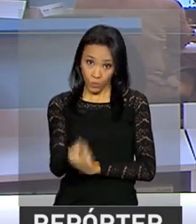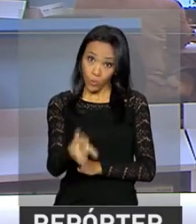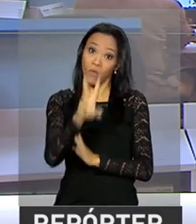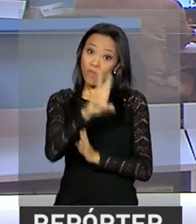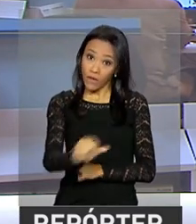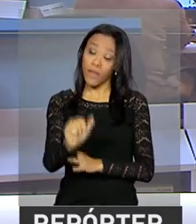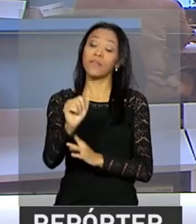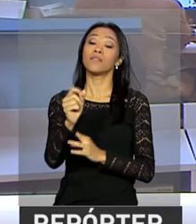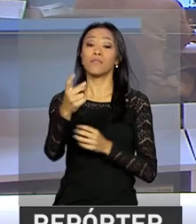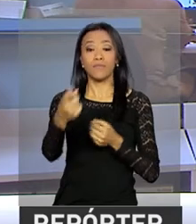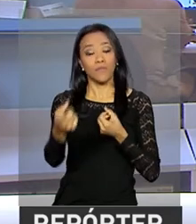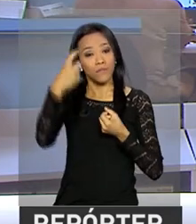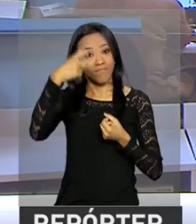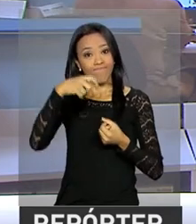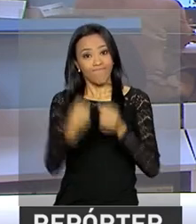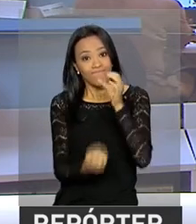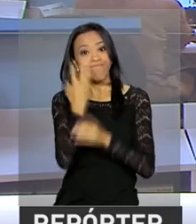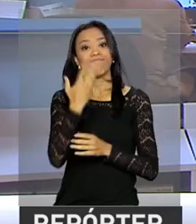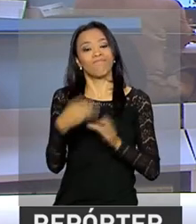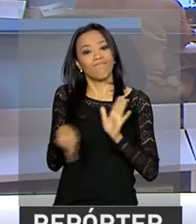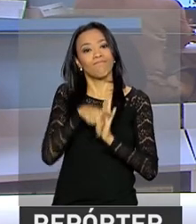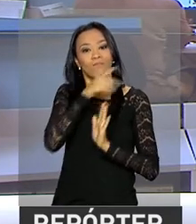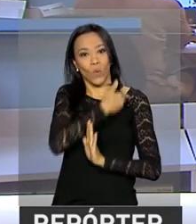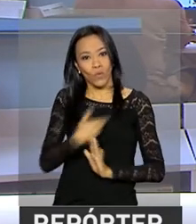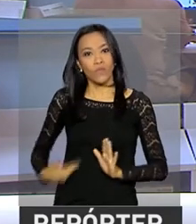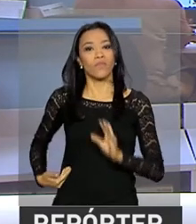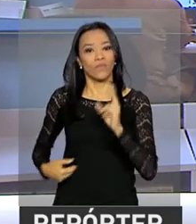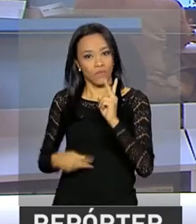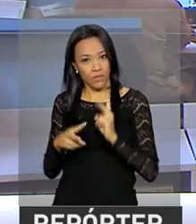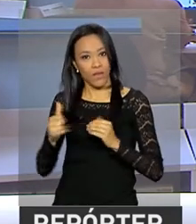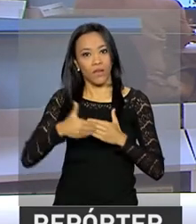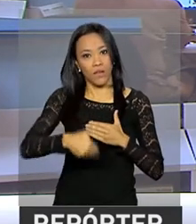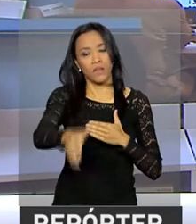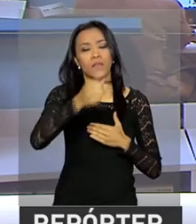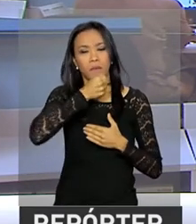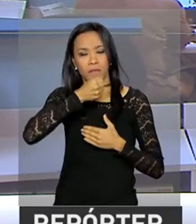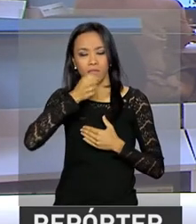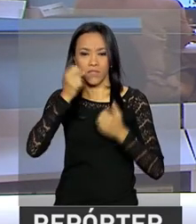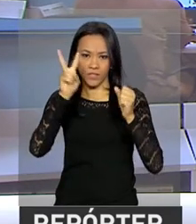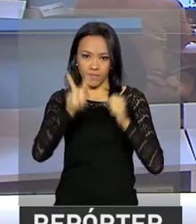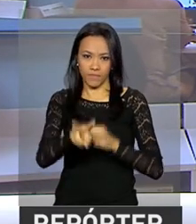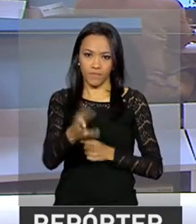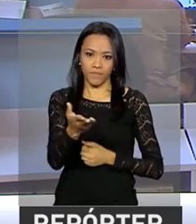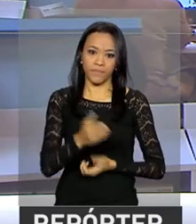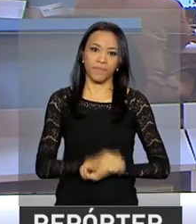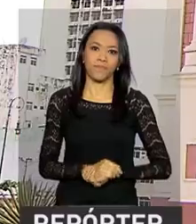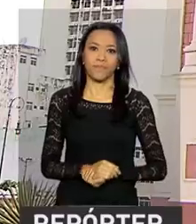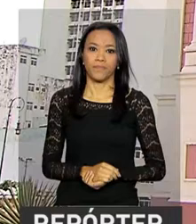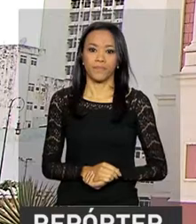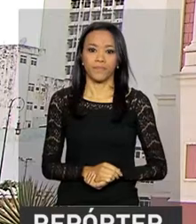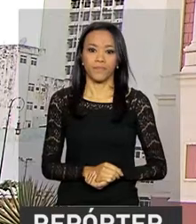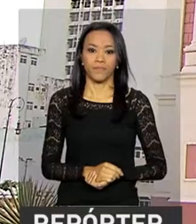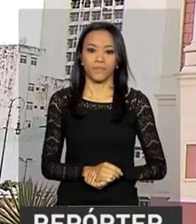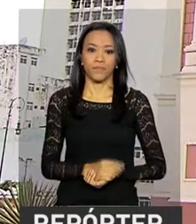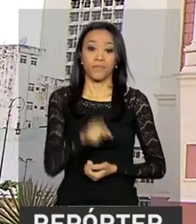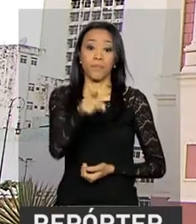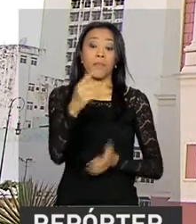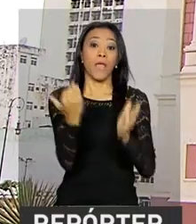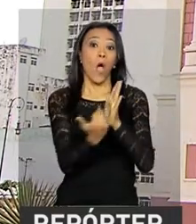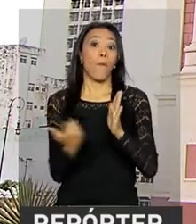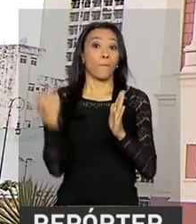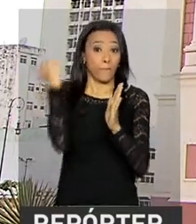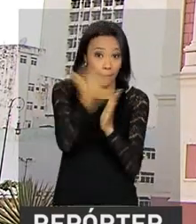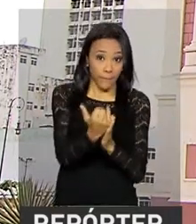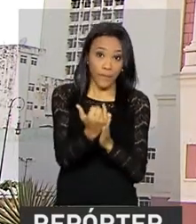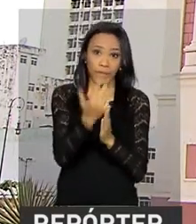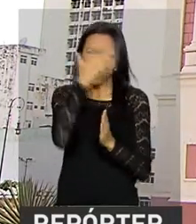o presidente da embratur vinícius lummertz entrevista exclusiva que para a nbr para aumentar o fluxo